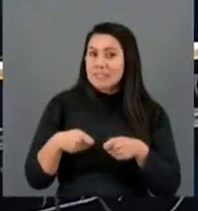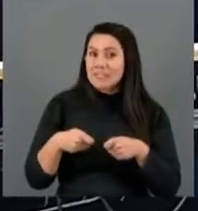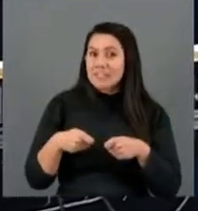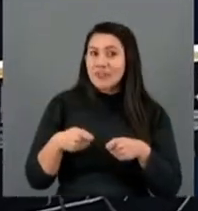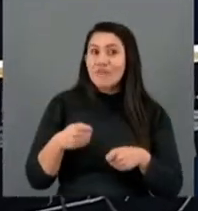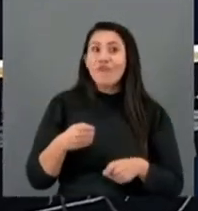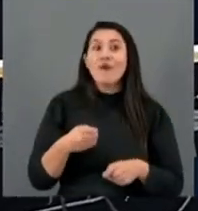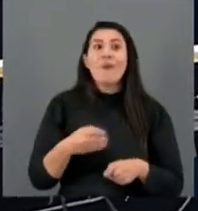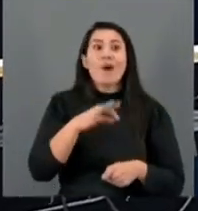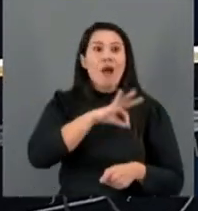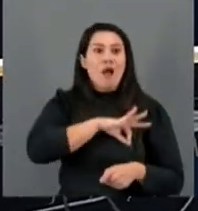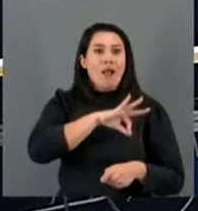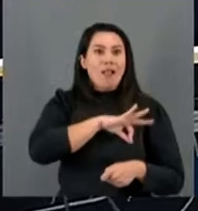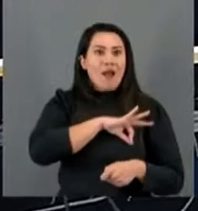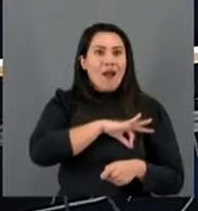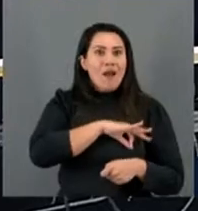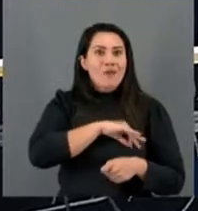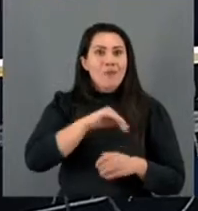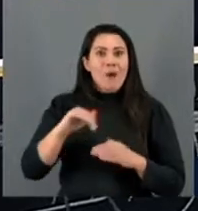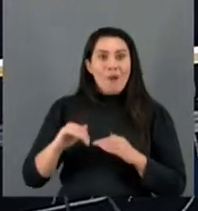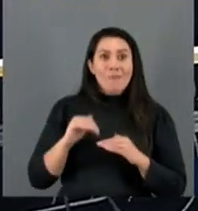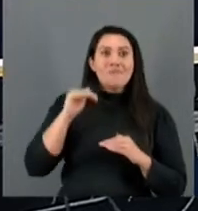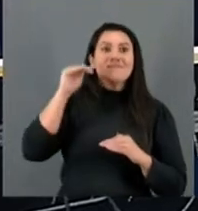em 180%.